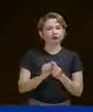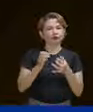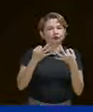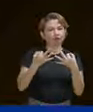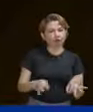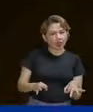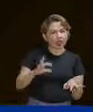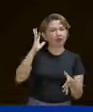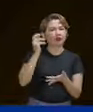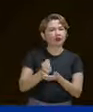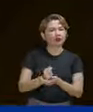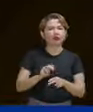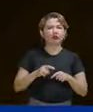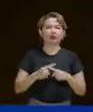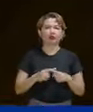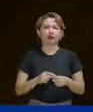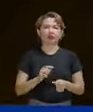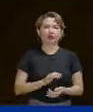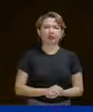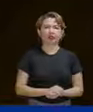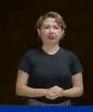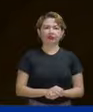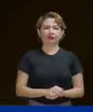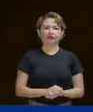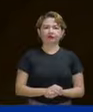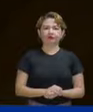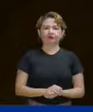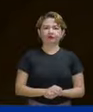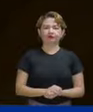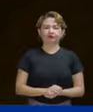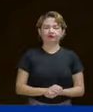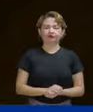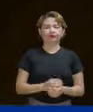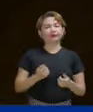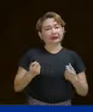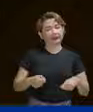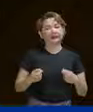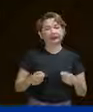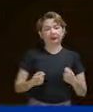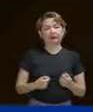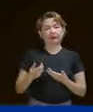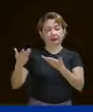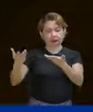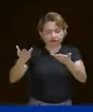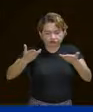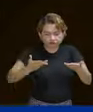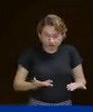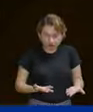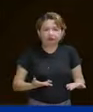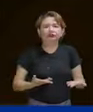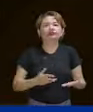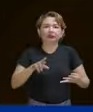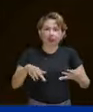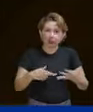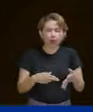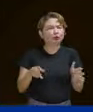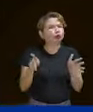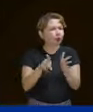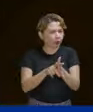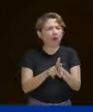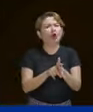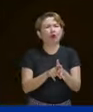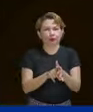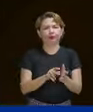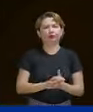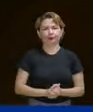da decisão, motivo pelo qual a tese arguida pela recorrente deve ser trazida à baila em recurso apropriado e